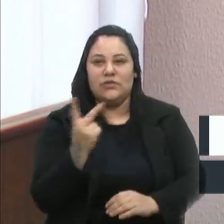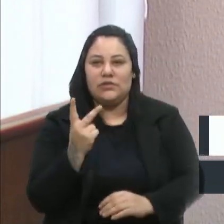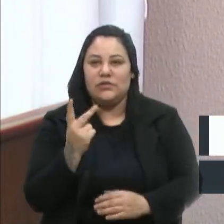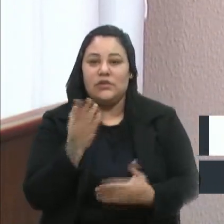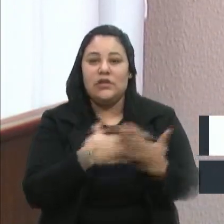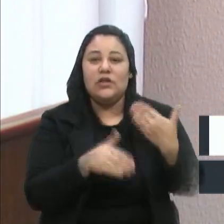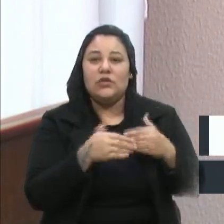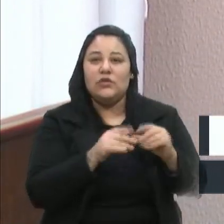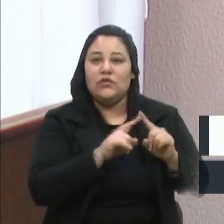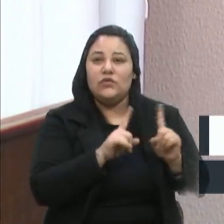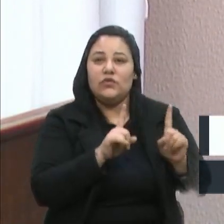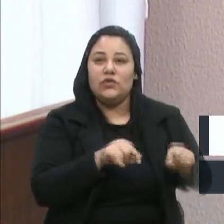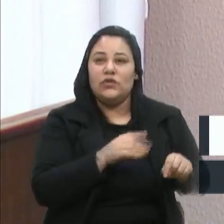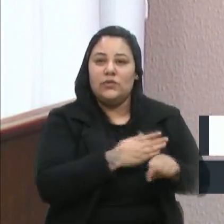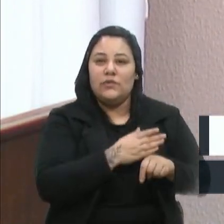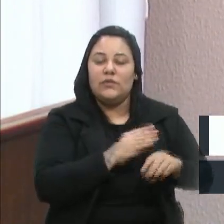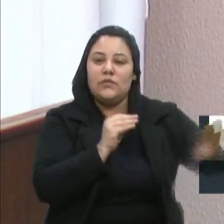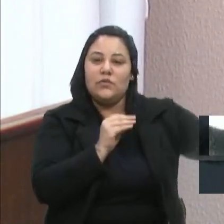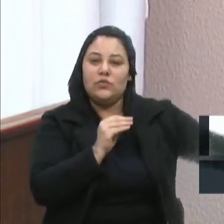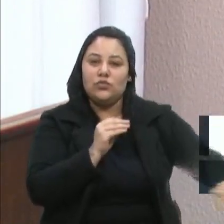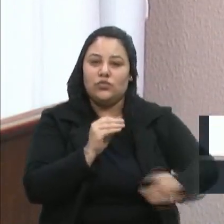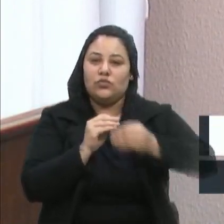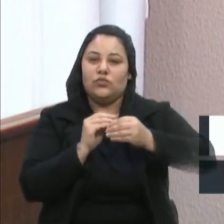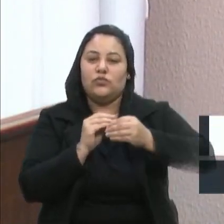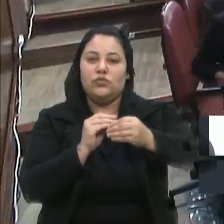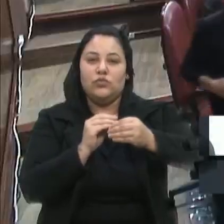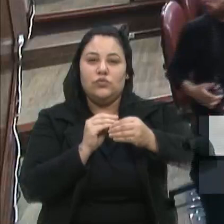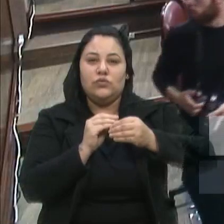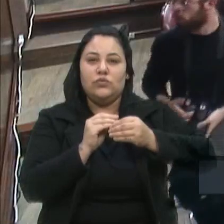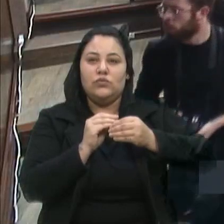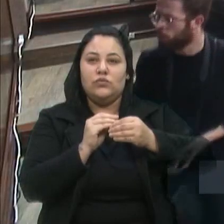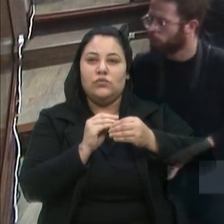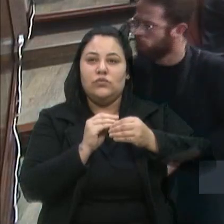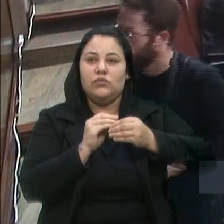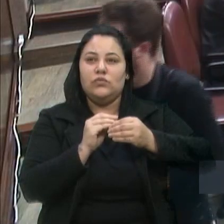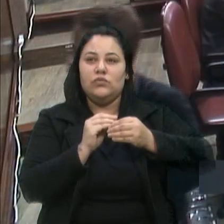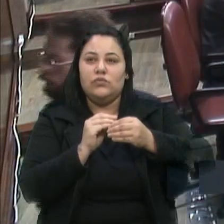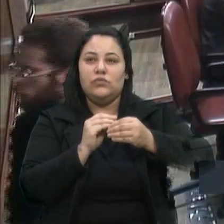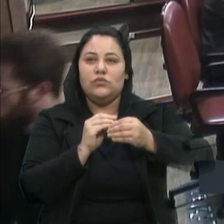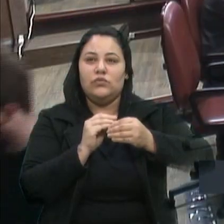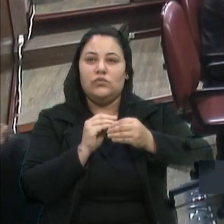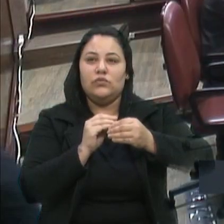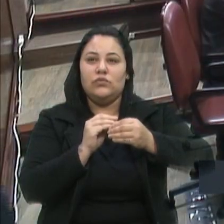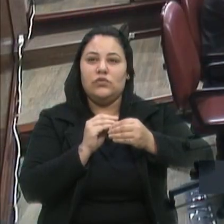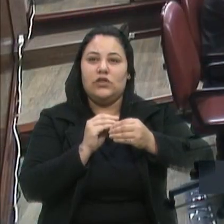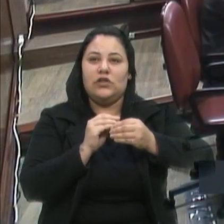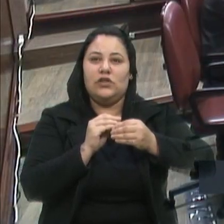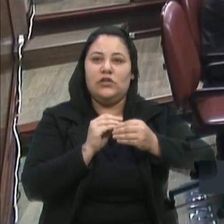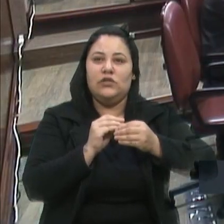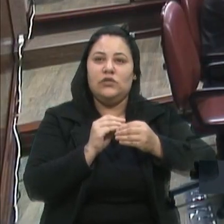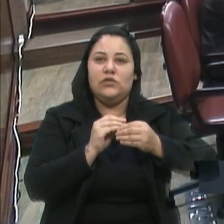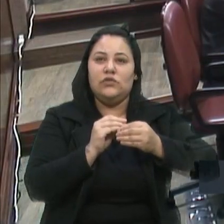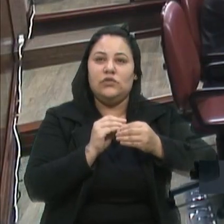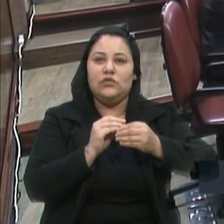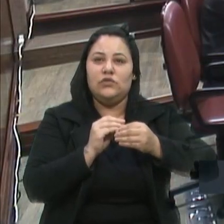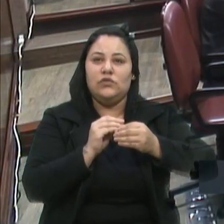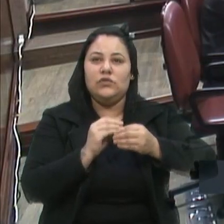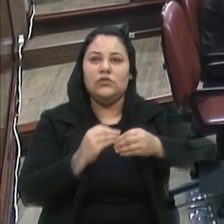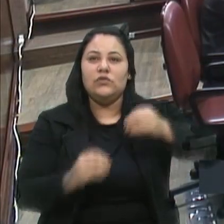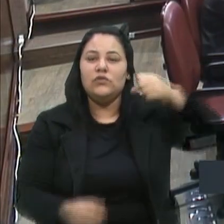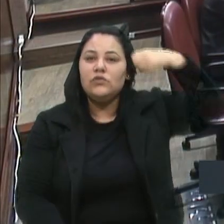parte, colaboradores. se possível. Por favor. Só para relatar, sou freguês